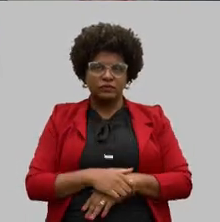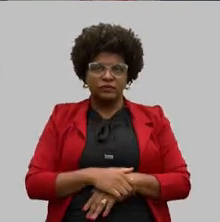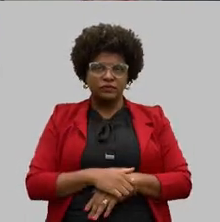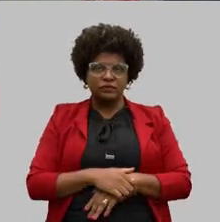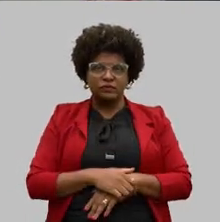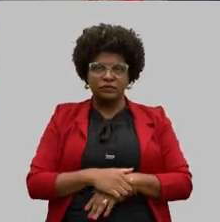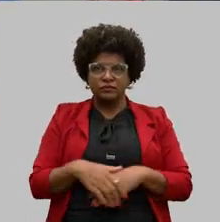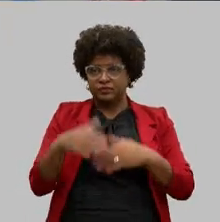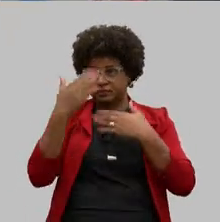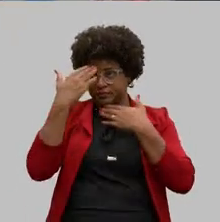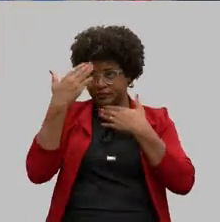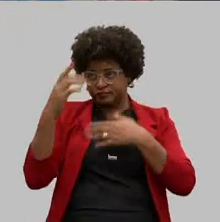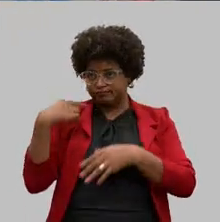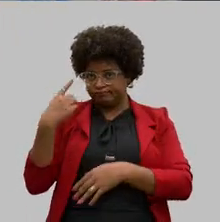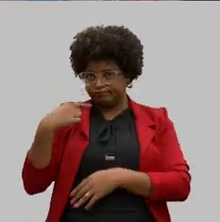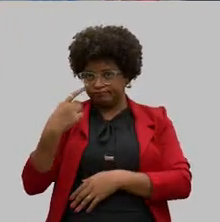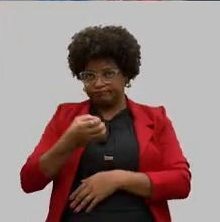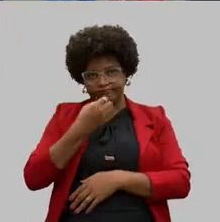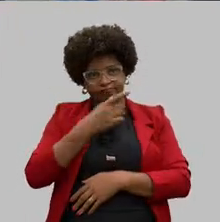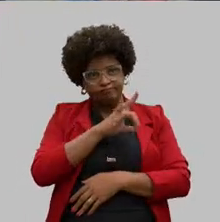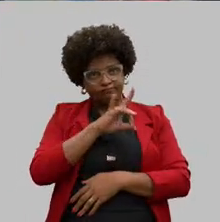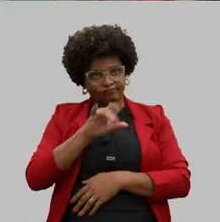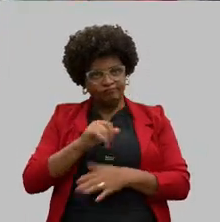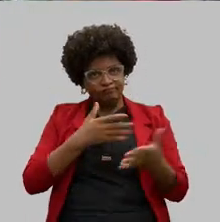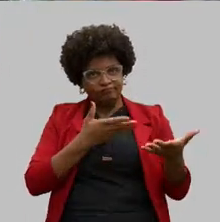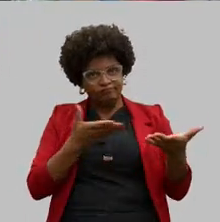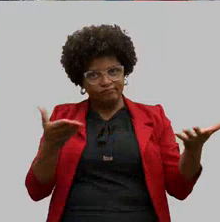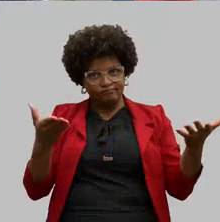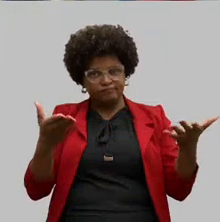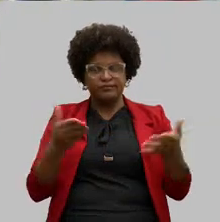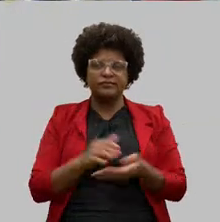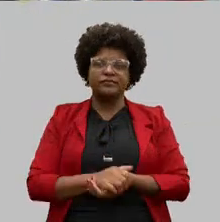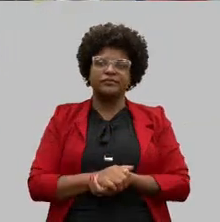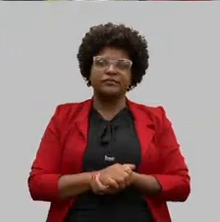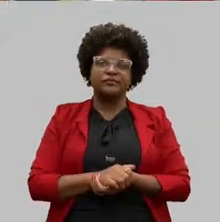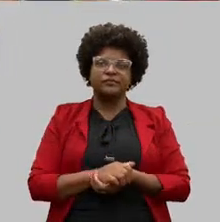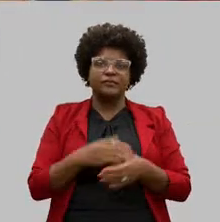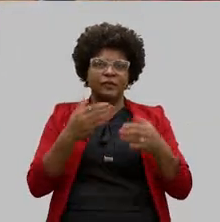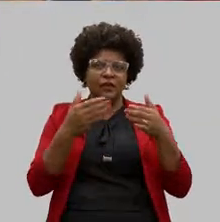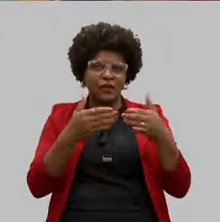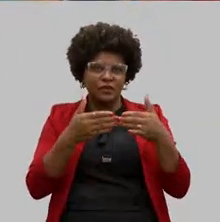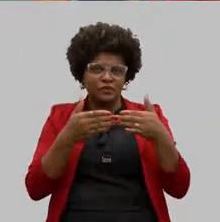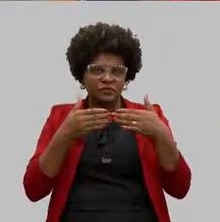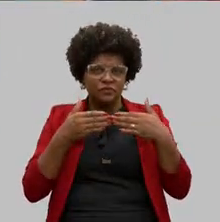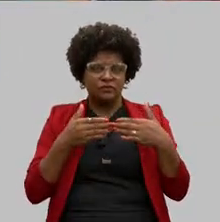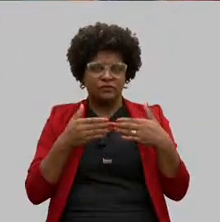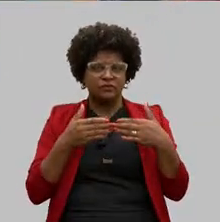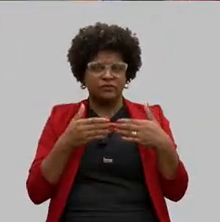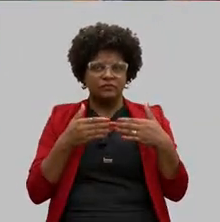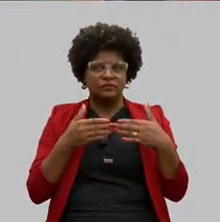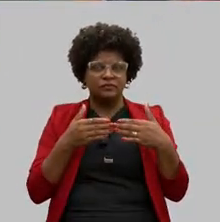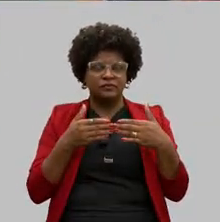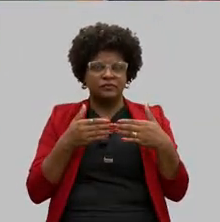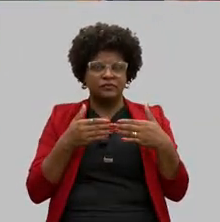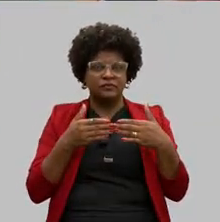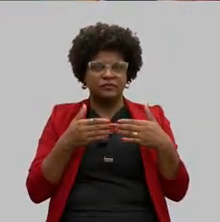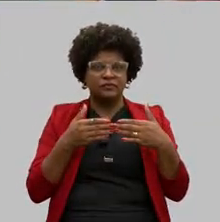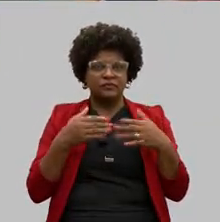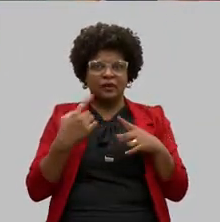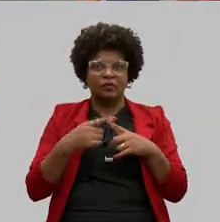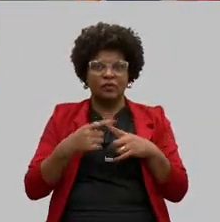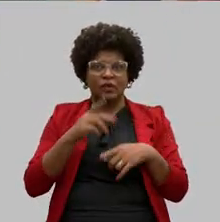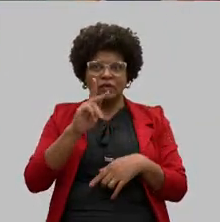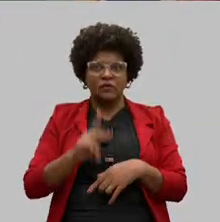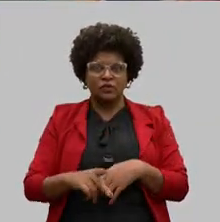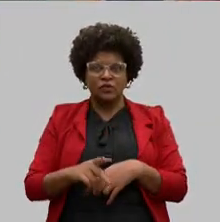Bom dia a todos Eh quero inicialmente pedir licença Deputado para que as pessoas que estão nos acompanhando por